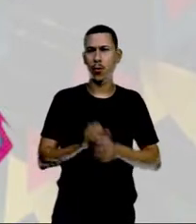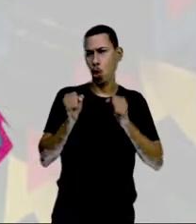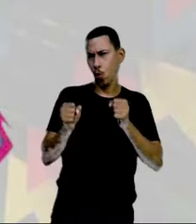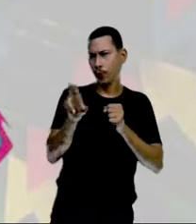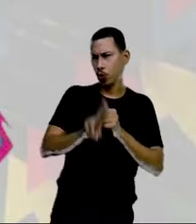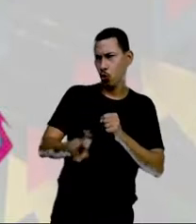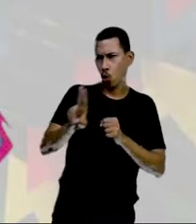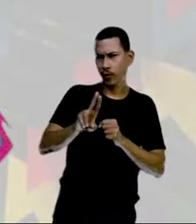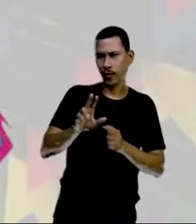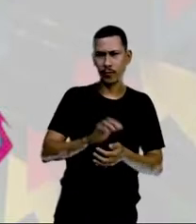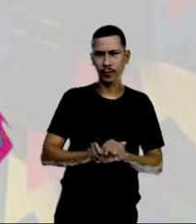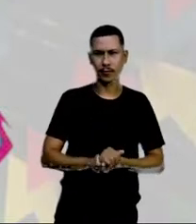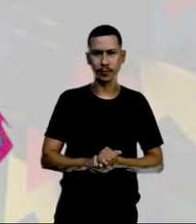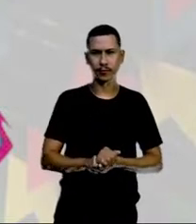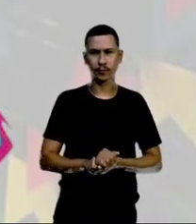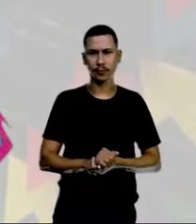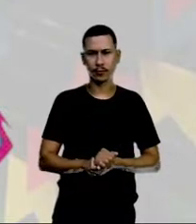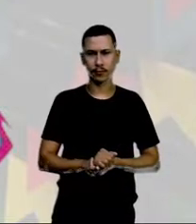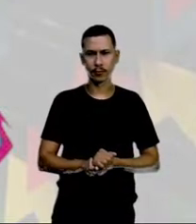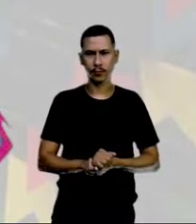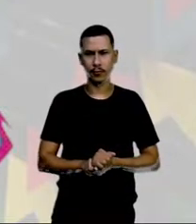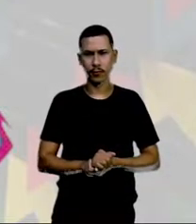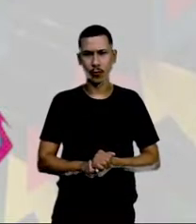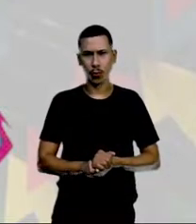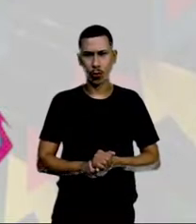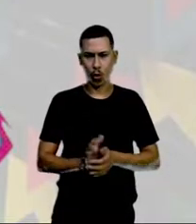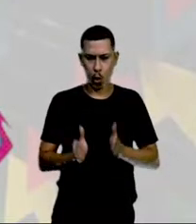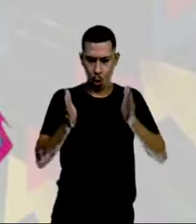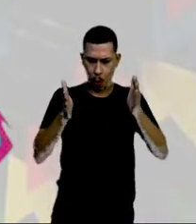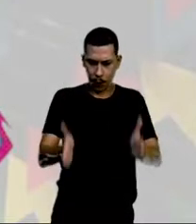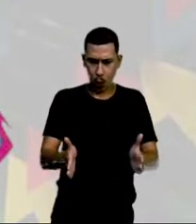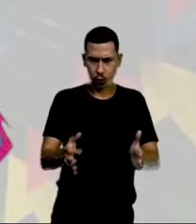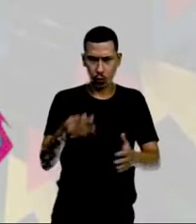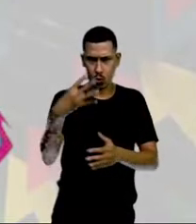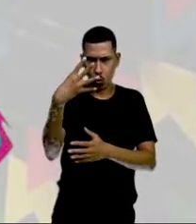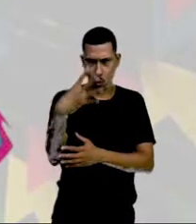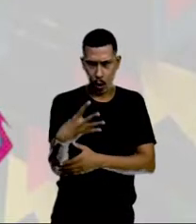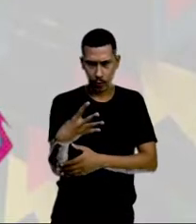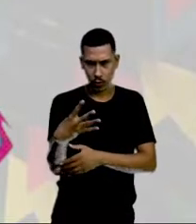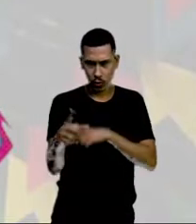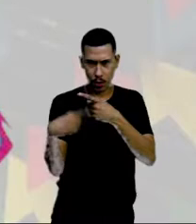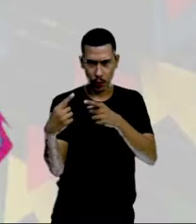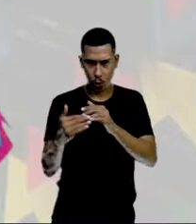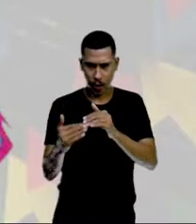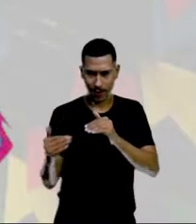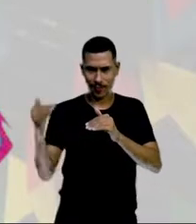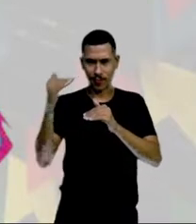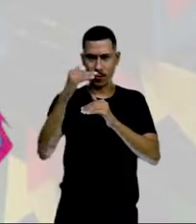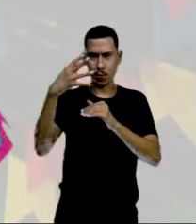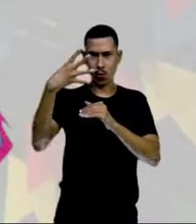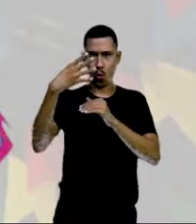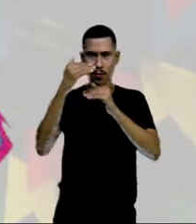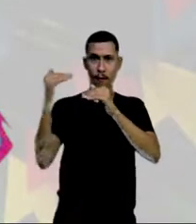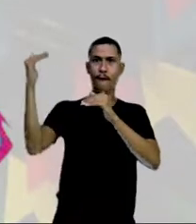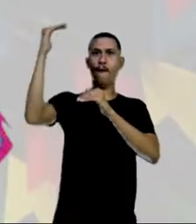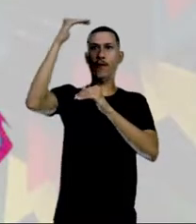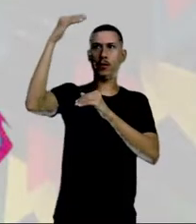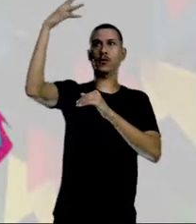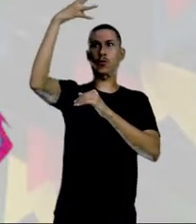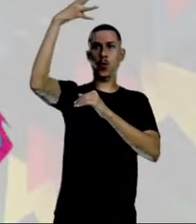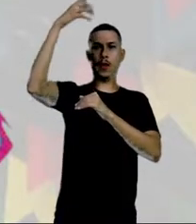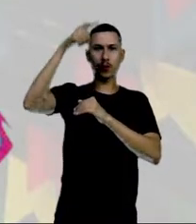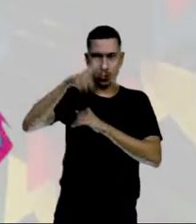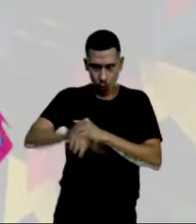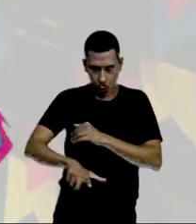colocar no primeiro bloco aqui, tá certo? 4, depois empilhar mais 4, depois empilhar mais 4